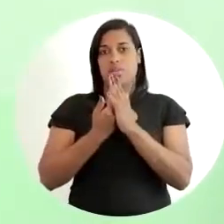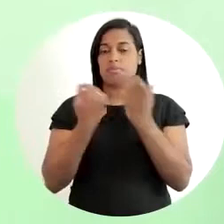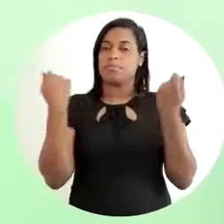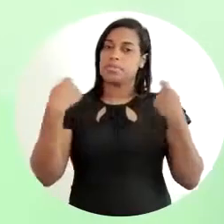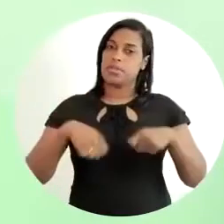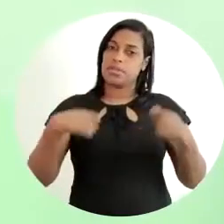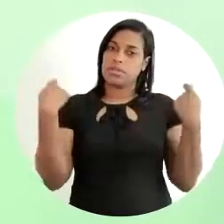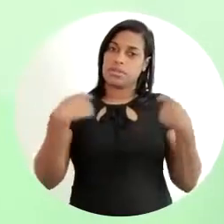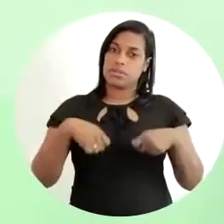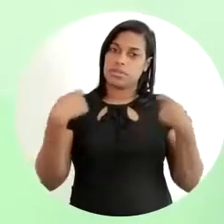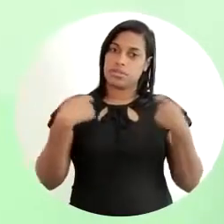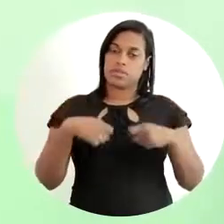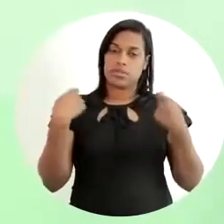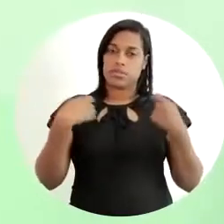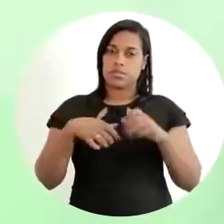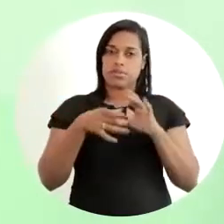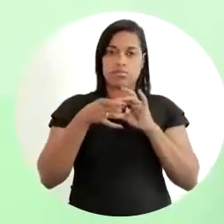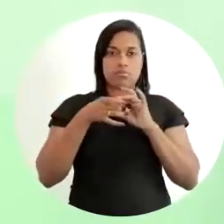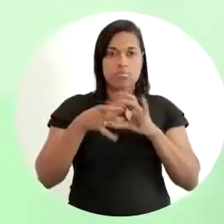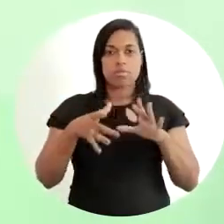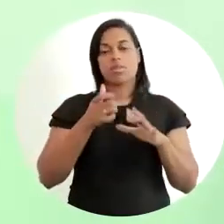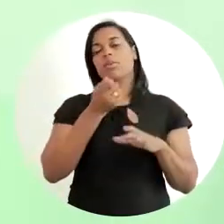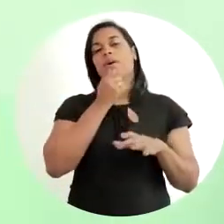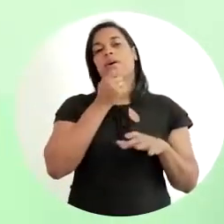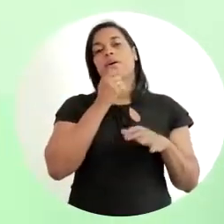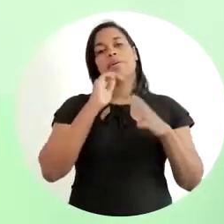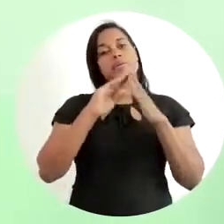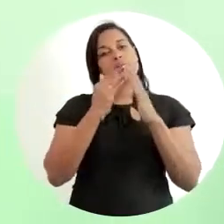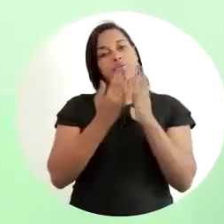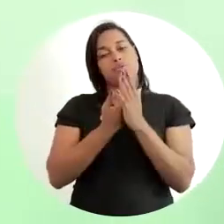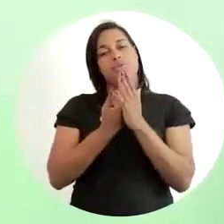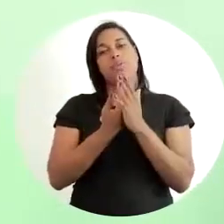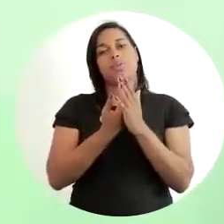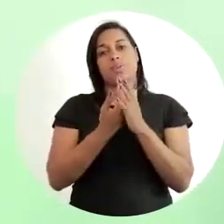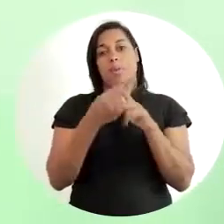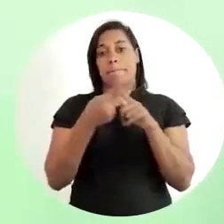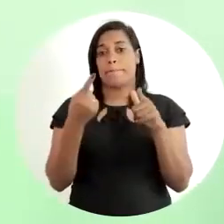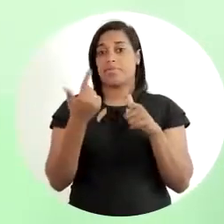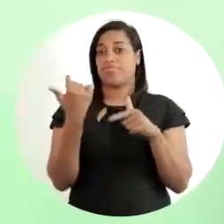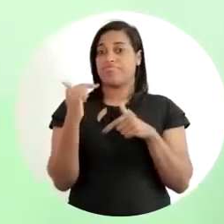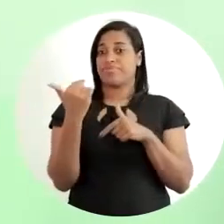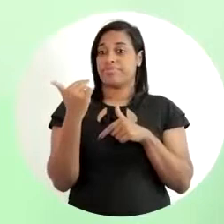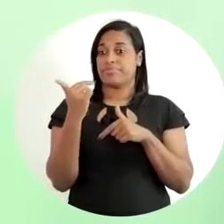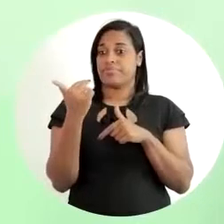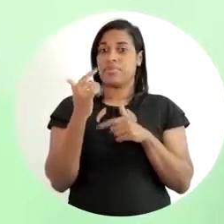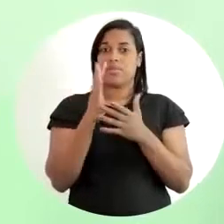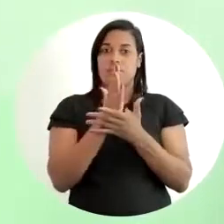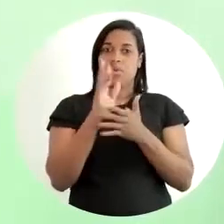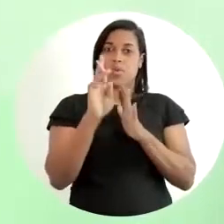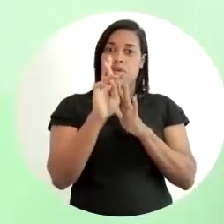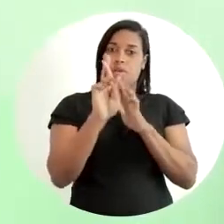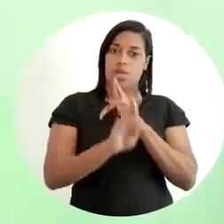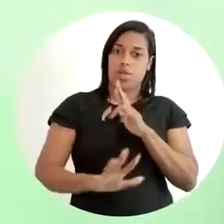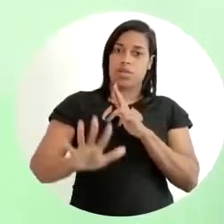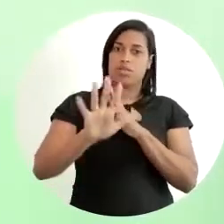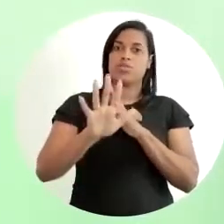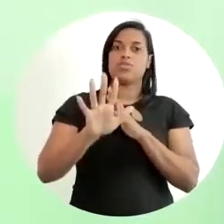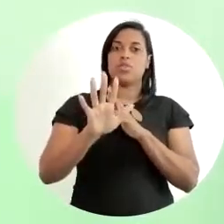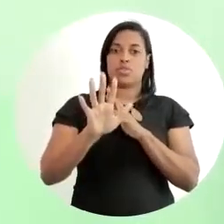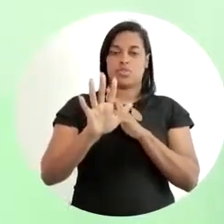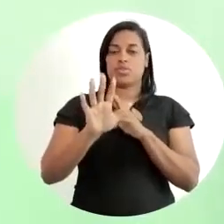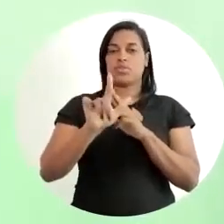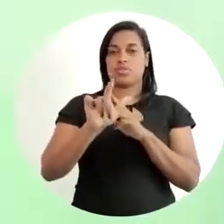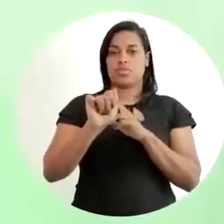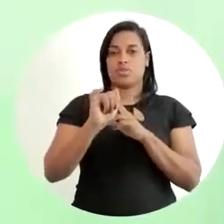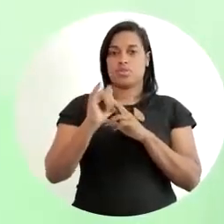escola deveria ser laica. Ainda era uma escola tradicional, mas vão coexistir elementos religiosos